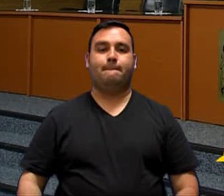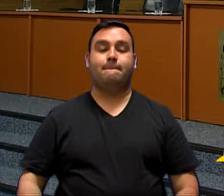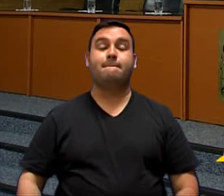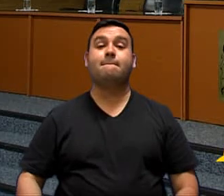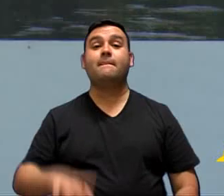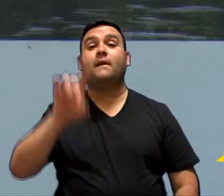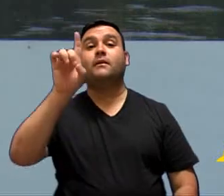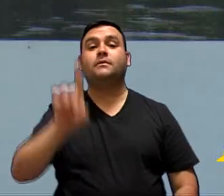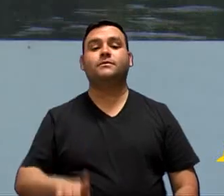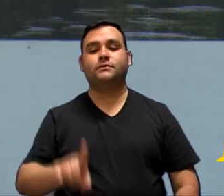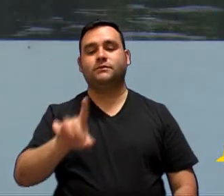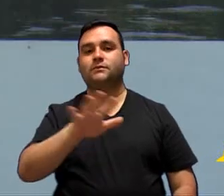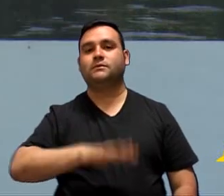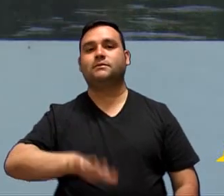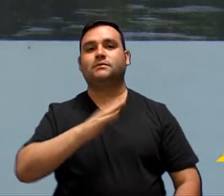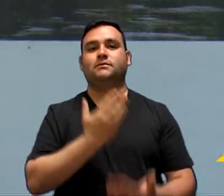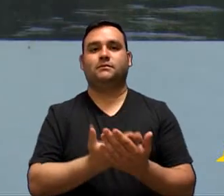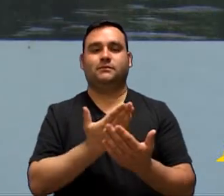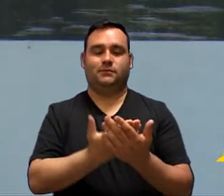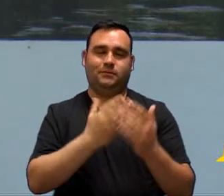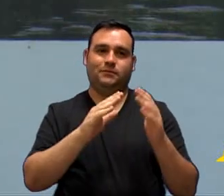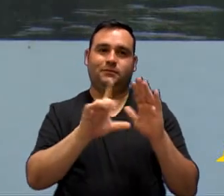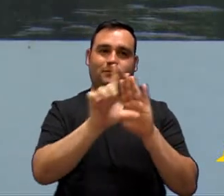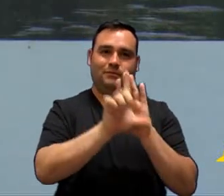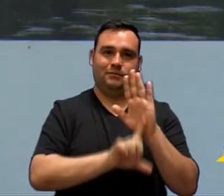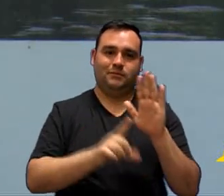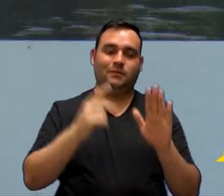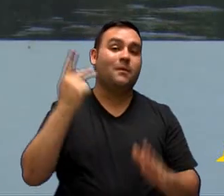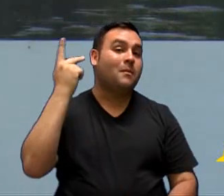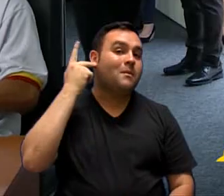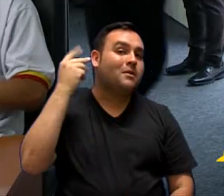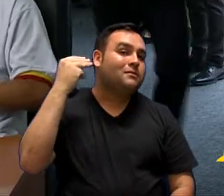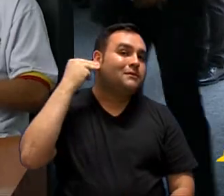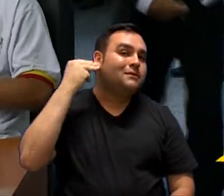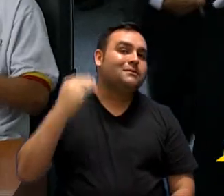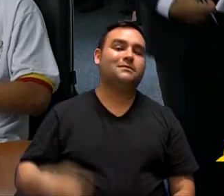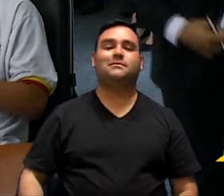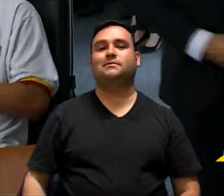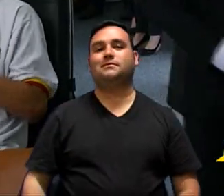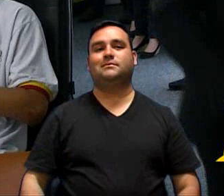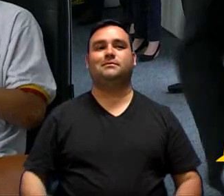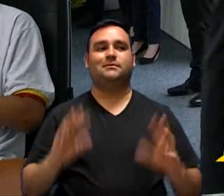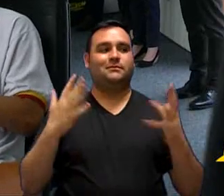O diretor-geral da Escola do Legislativo, Paulo Marques.